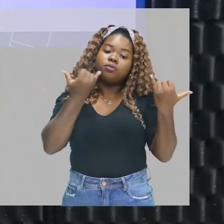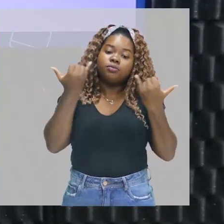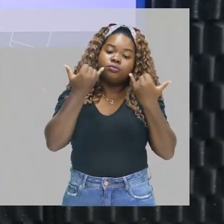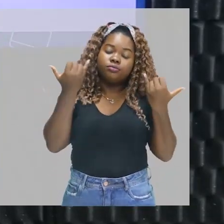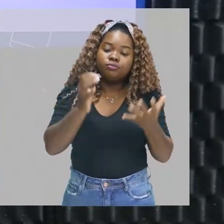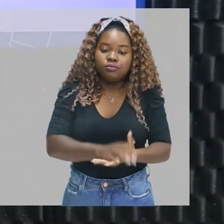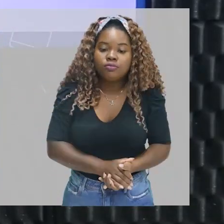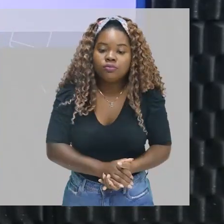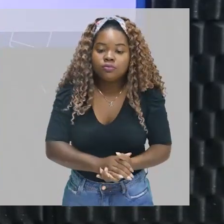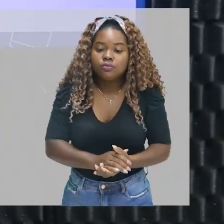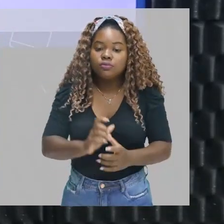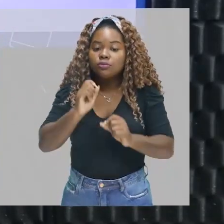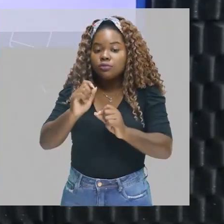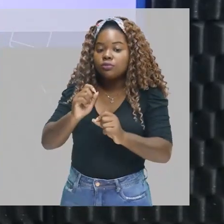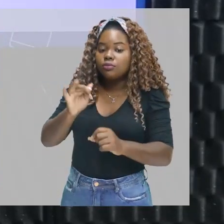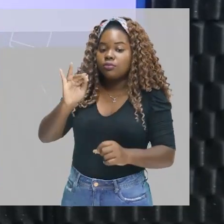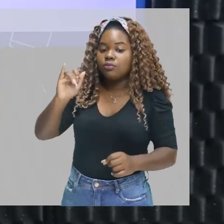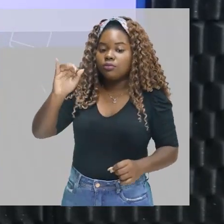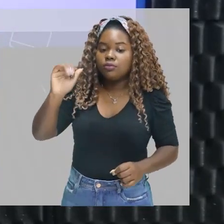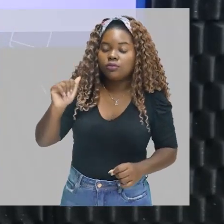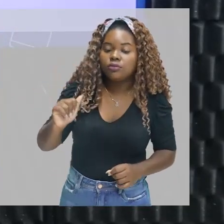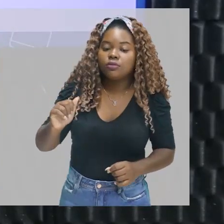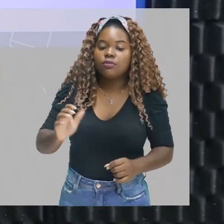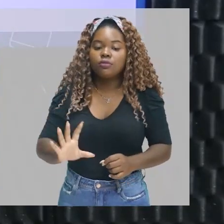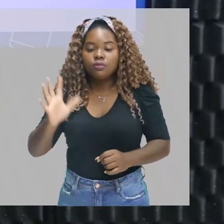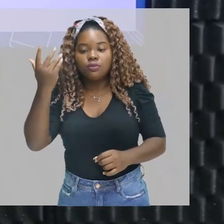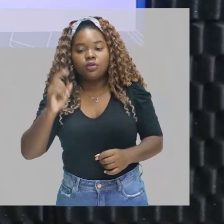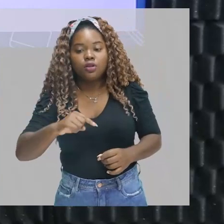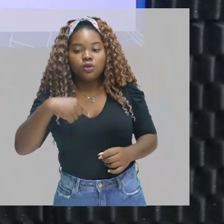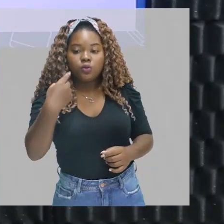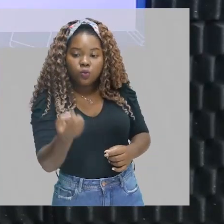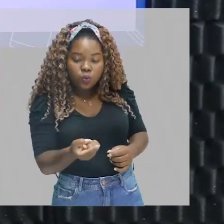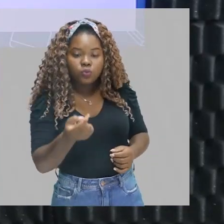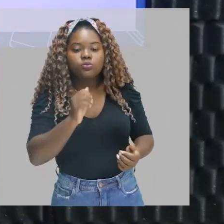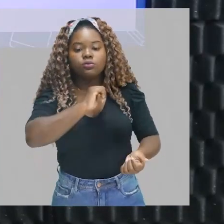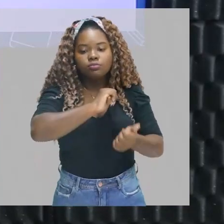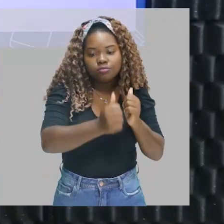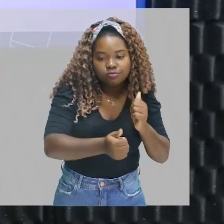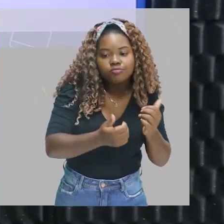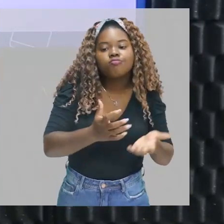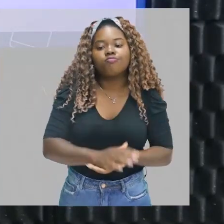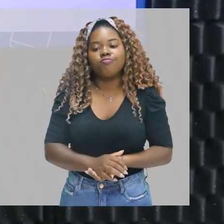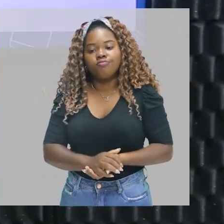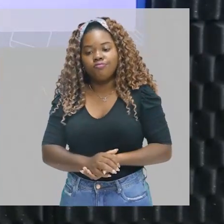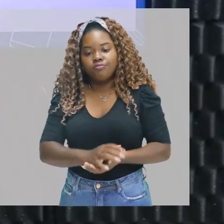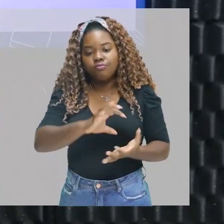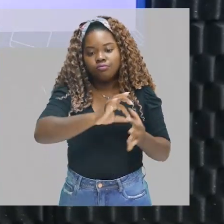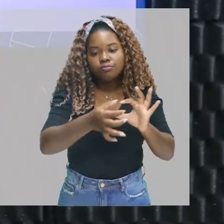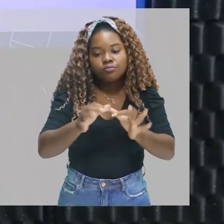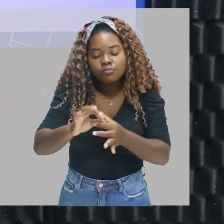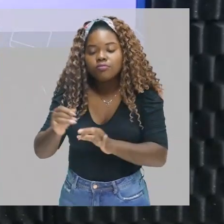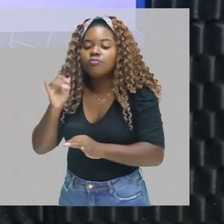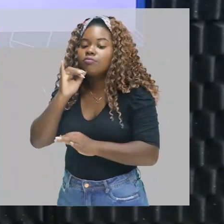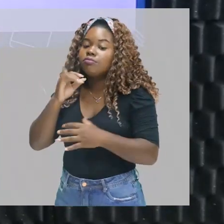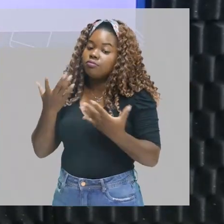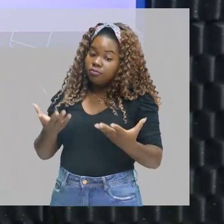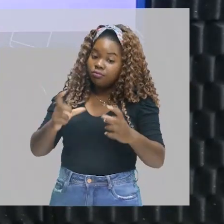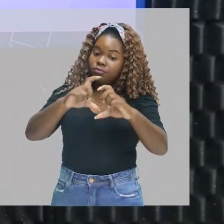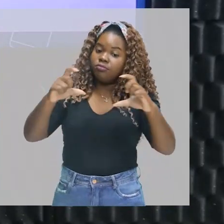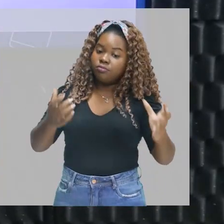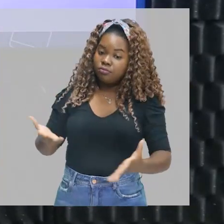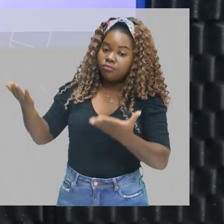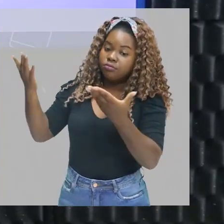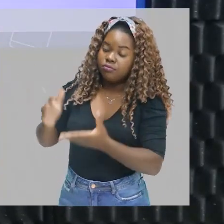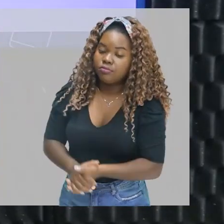próximo campeonato em relação a essa questão de impedimento, né? Aí está nos dando uma informação sobre